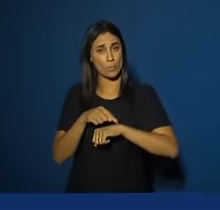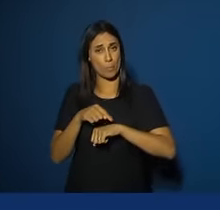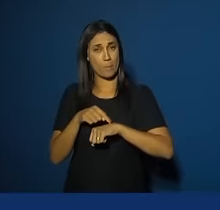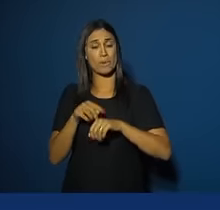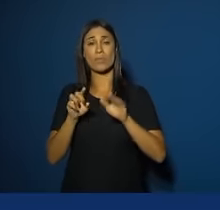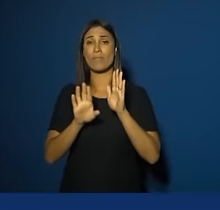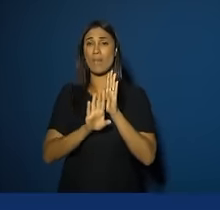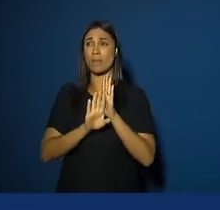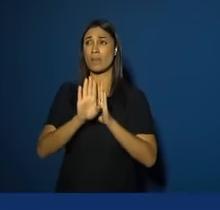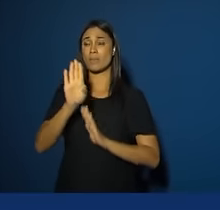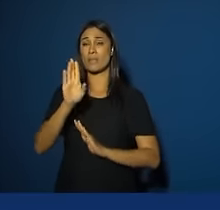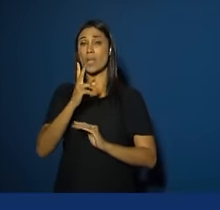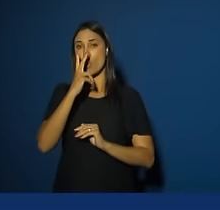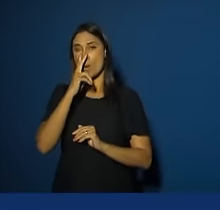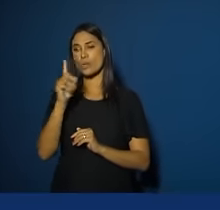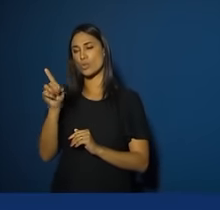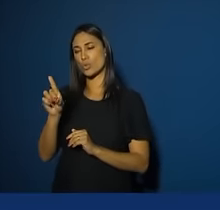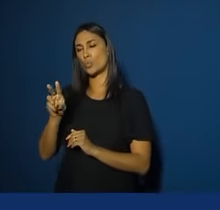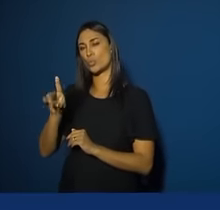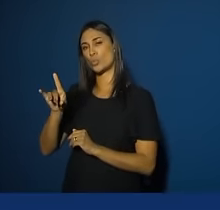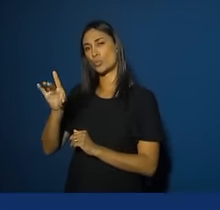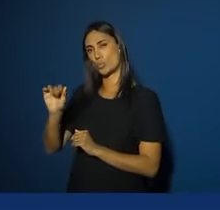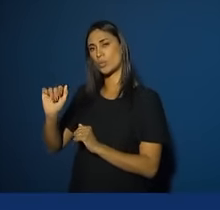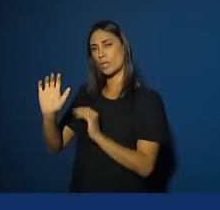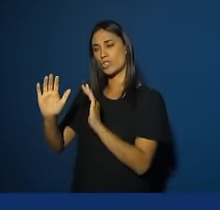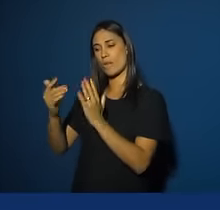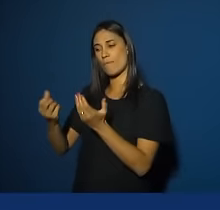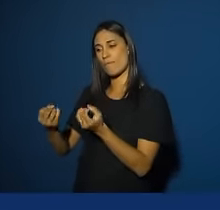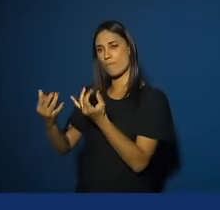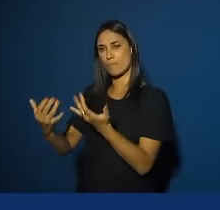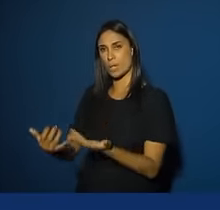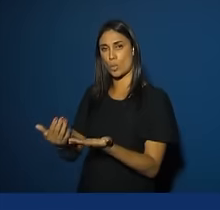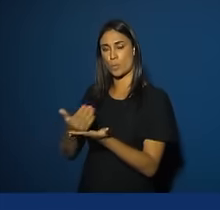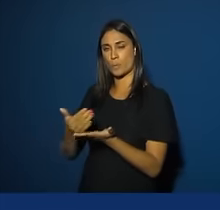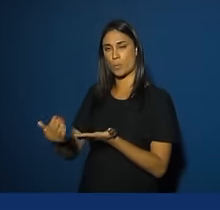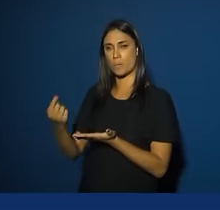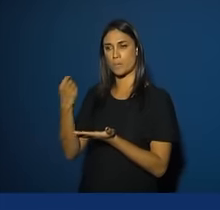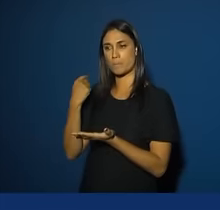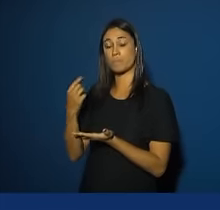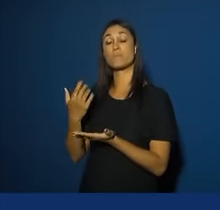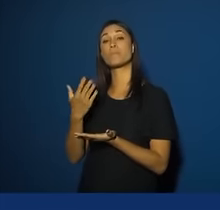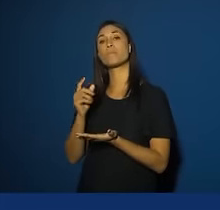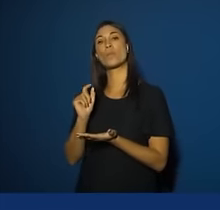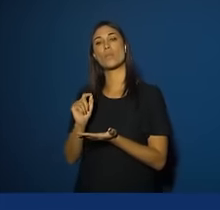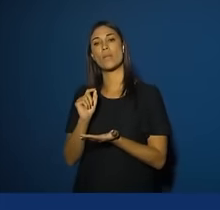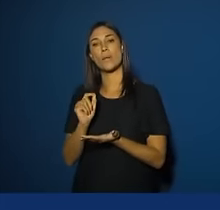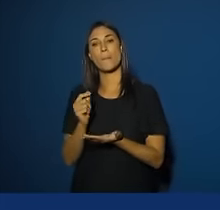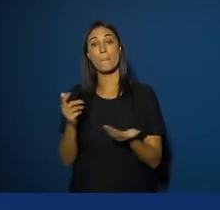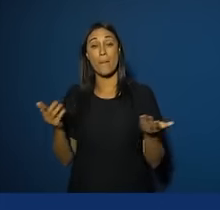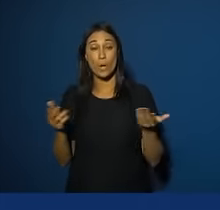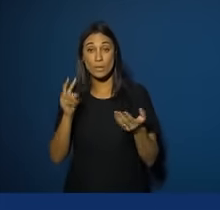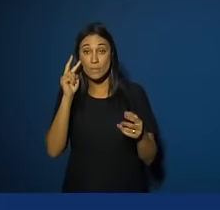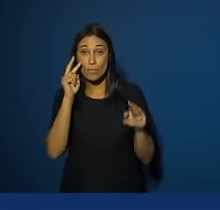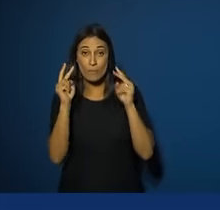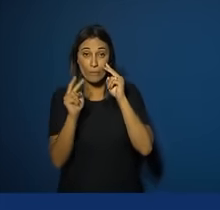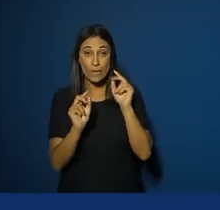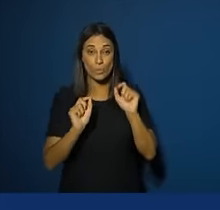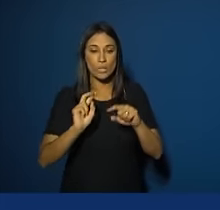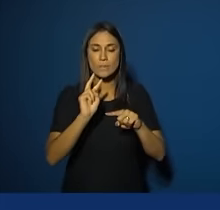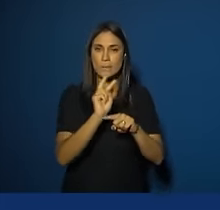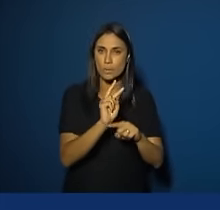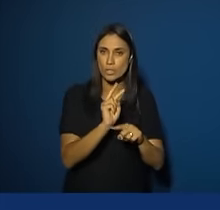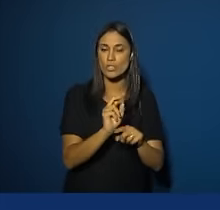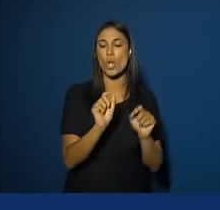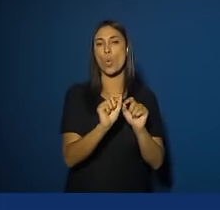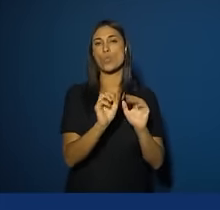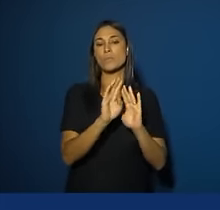vai crescer, eu acho que o Duda colocou isso no início, a forma mais óbvia que os investidores globais estão vendo de se proteger ou